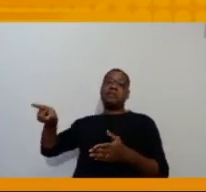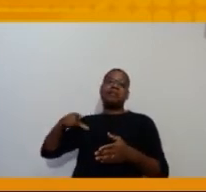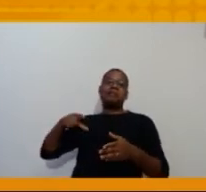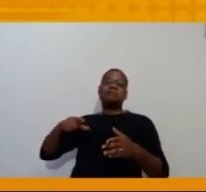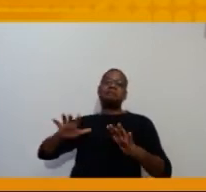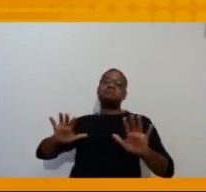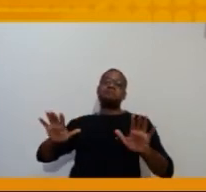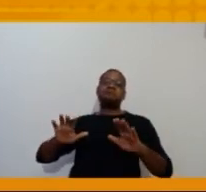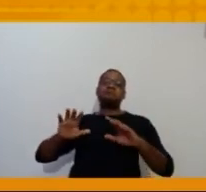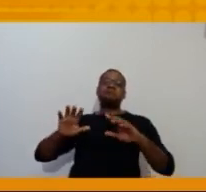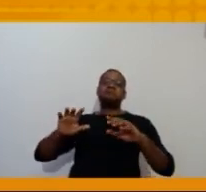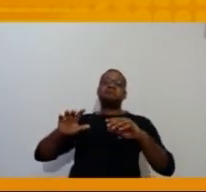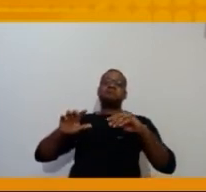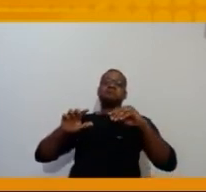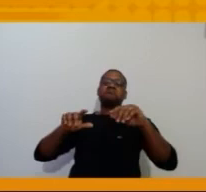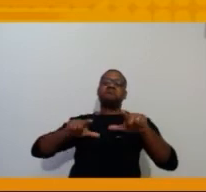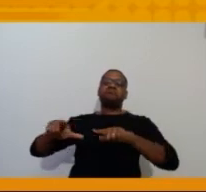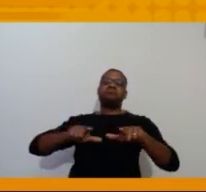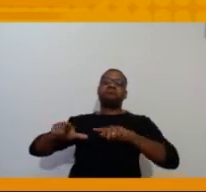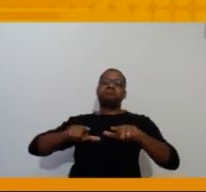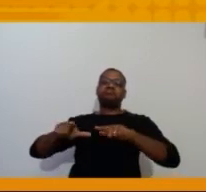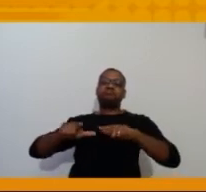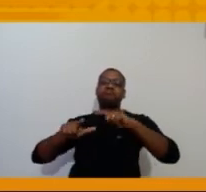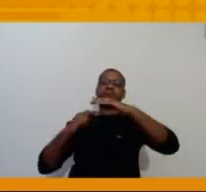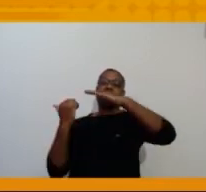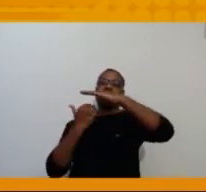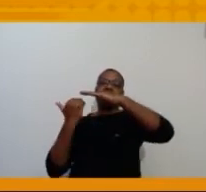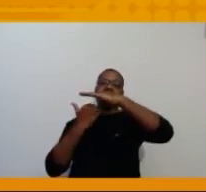empresa, e não se fazia uma vinculação com a formação.